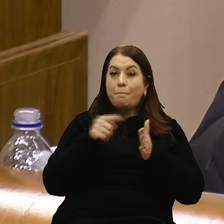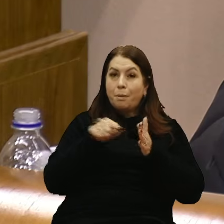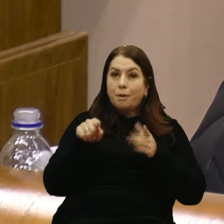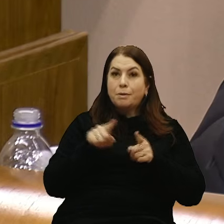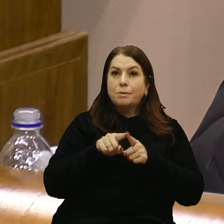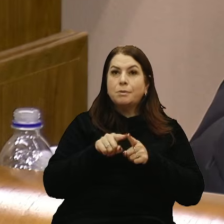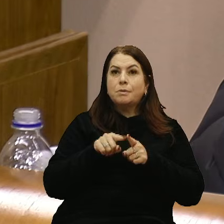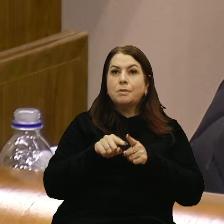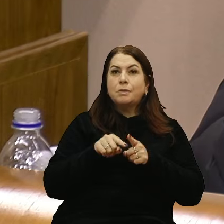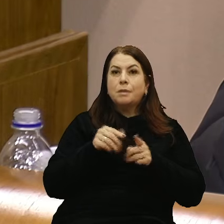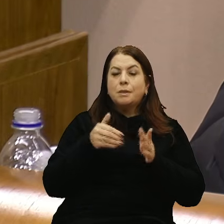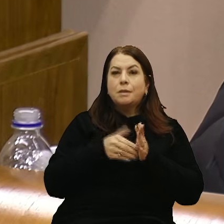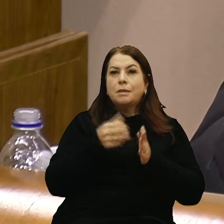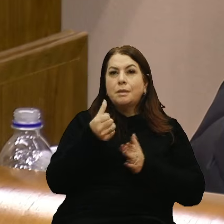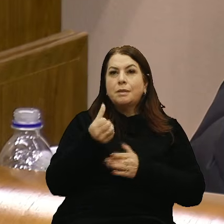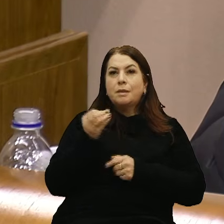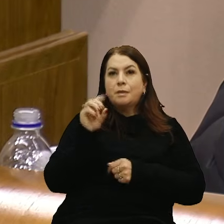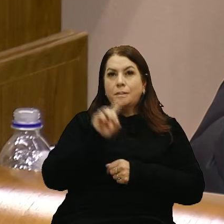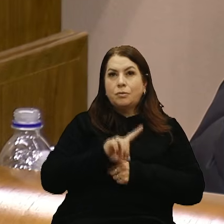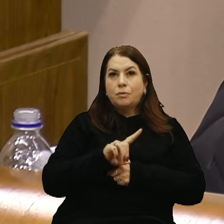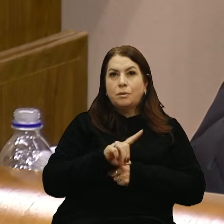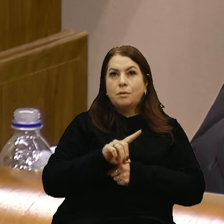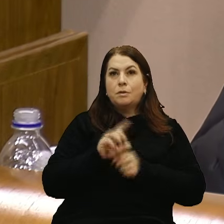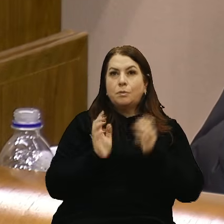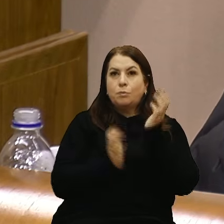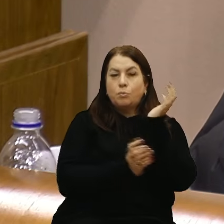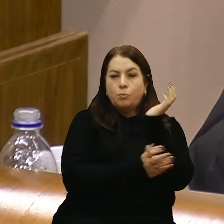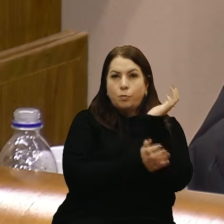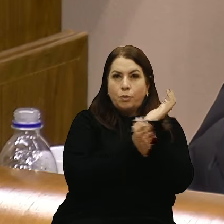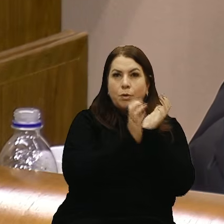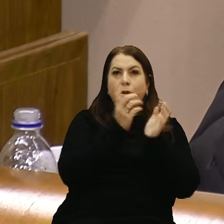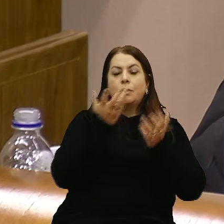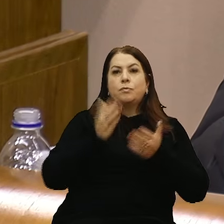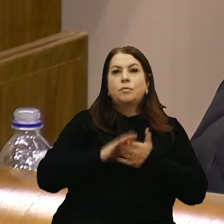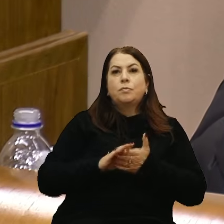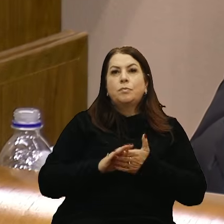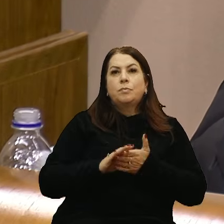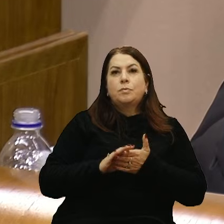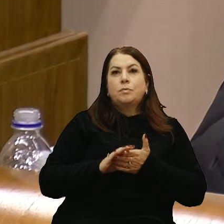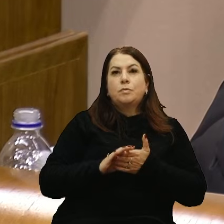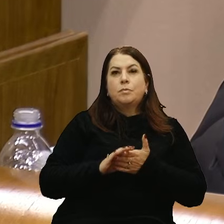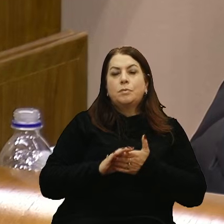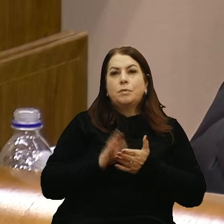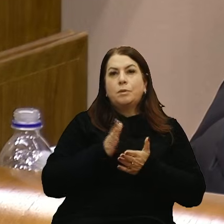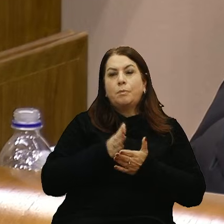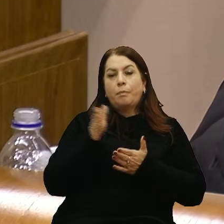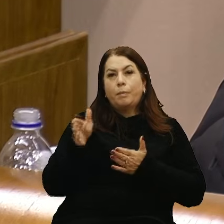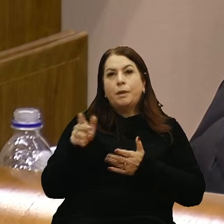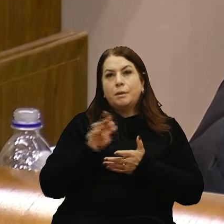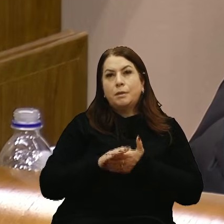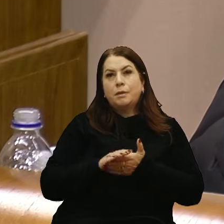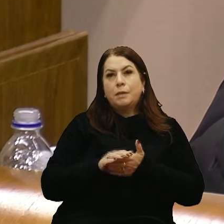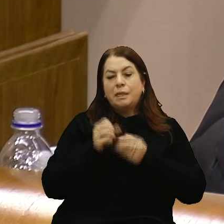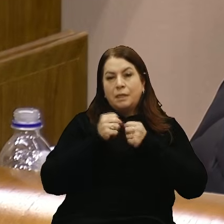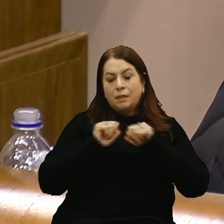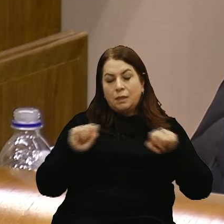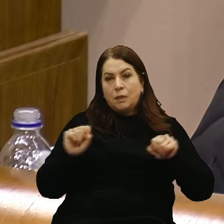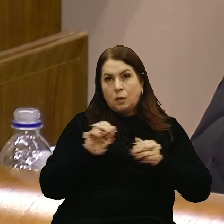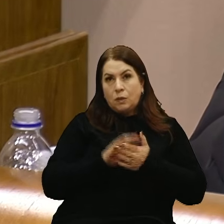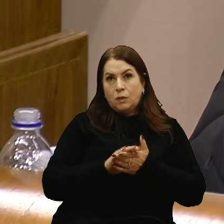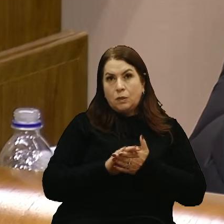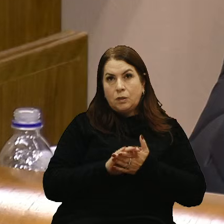se alonga até 60 dias, por questões burocráticas, tem que passar pela secretaria